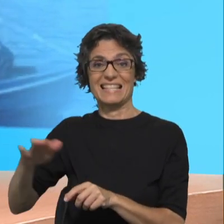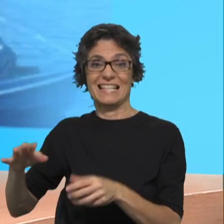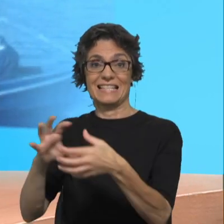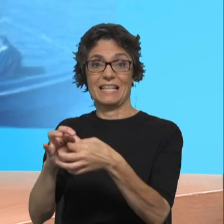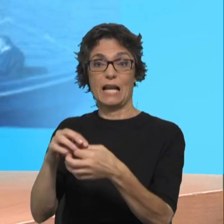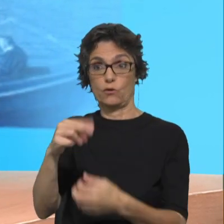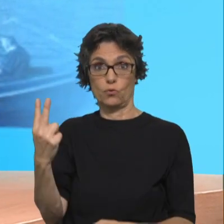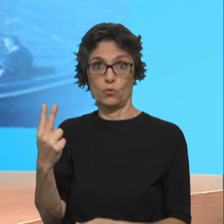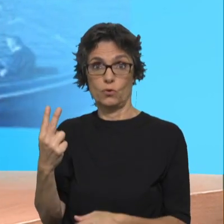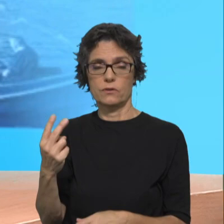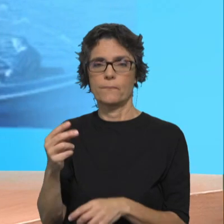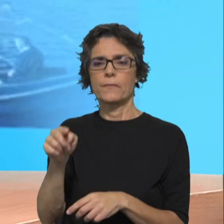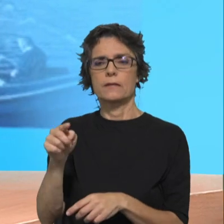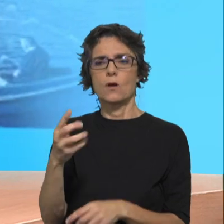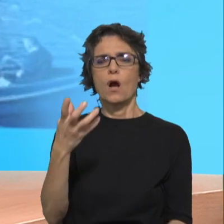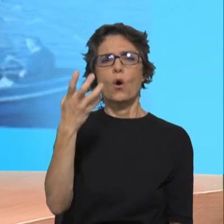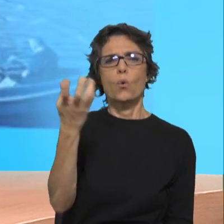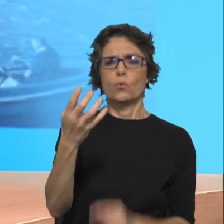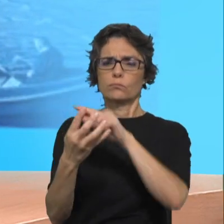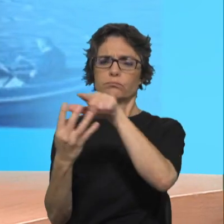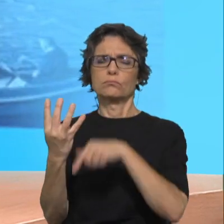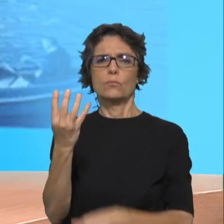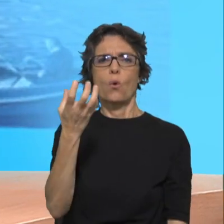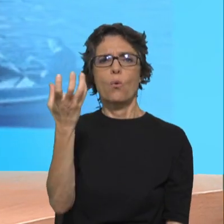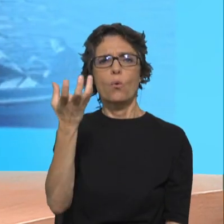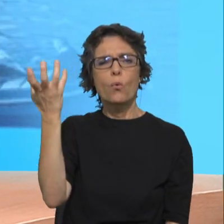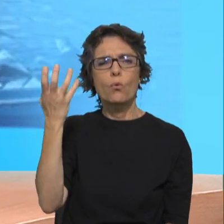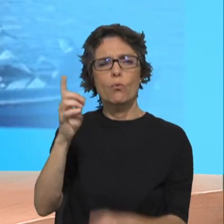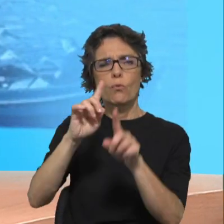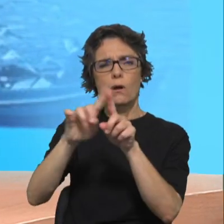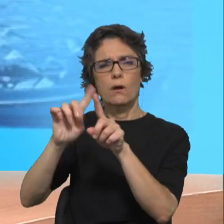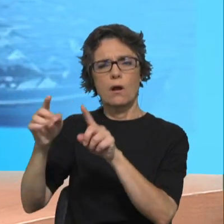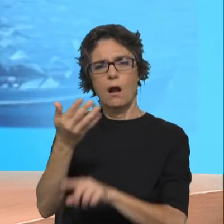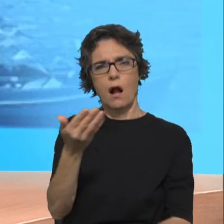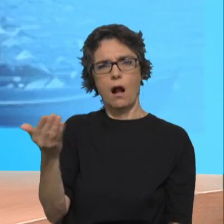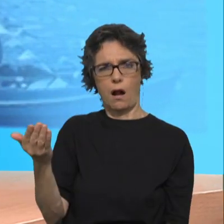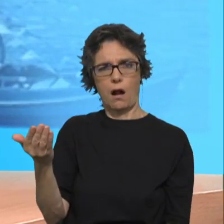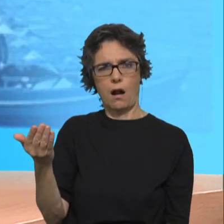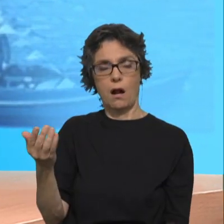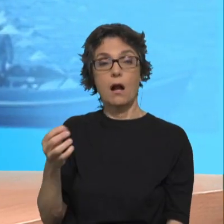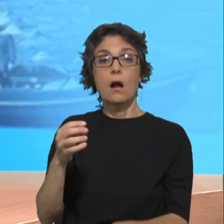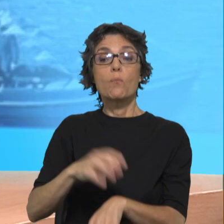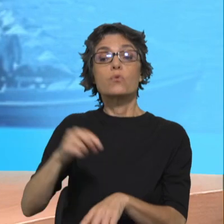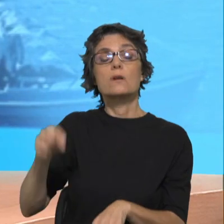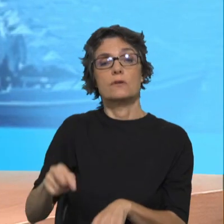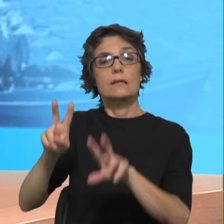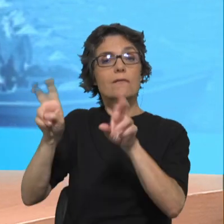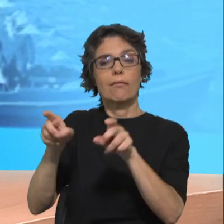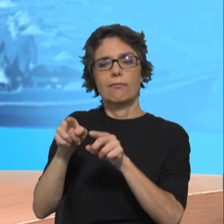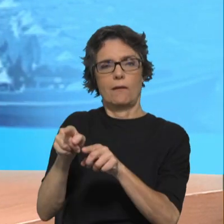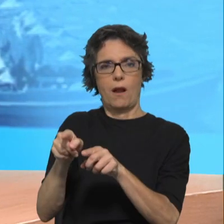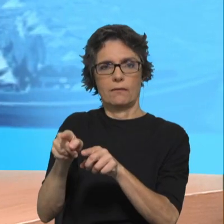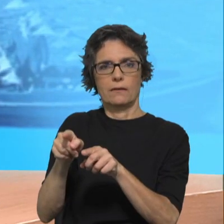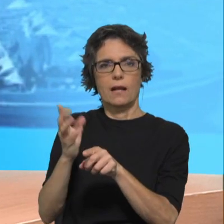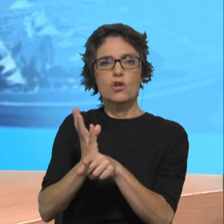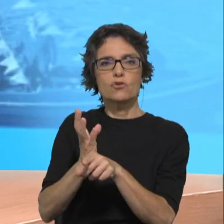pertencem a diversas culturas, a culturas distintas. Quer dizer que esta temática não se resolverá, não poderá ser pensada simplesmente a